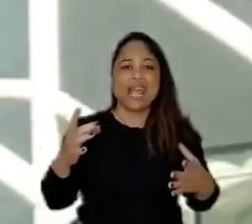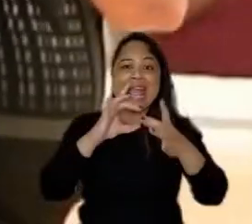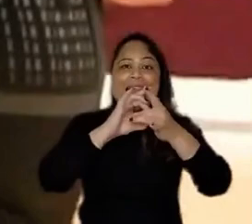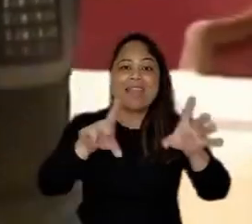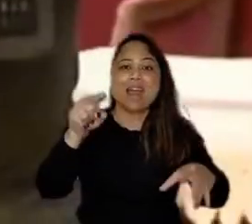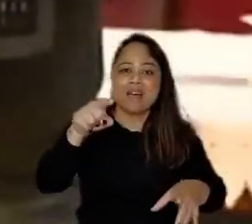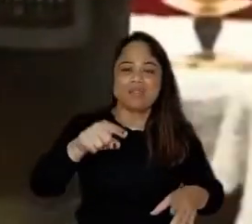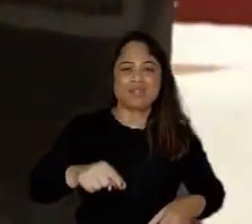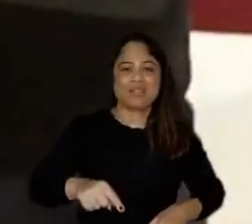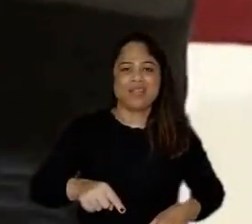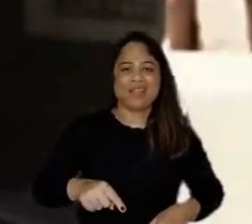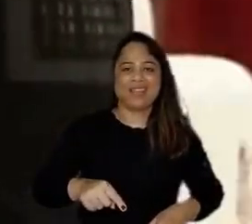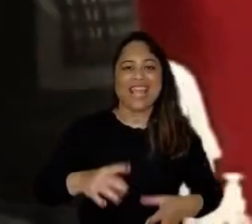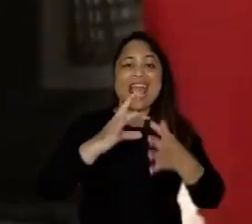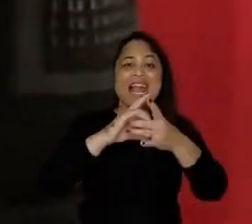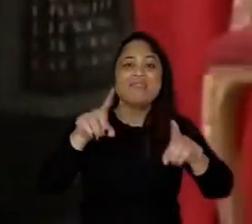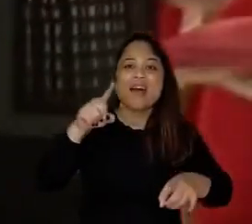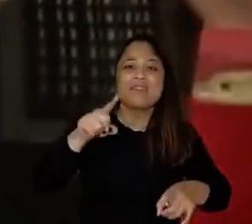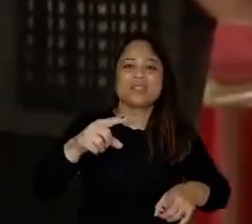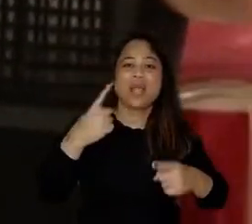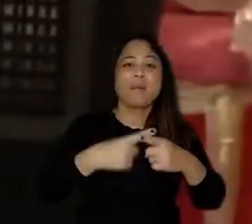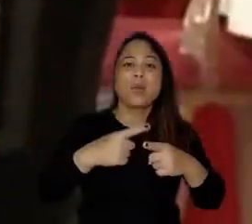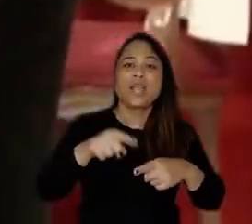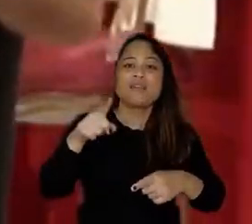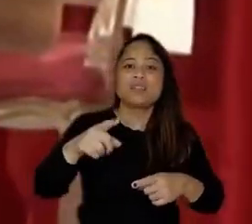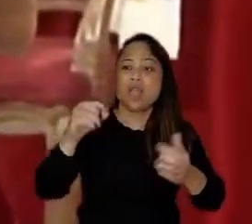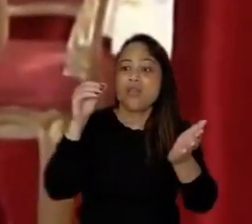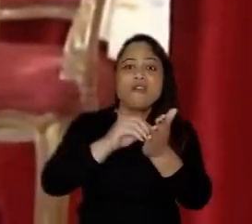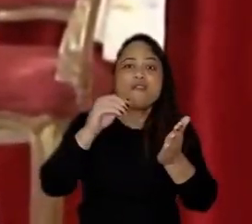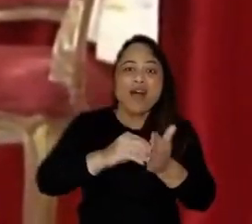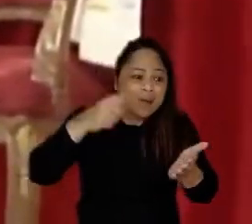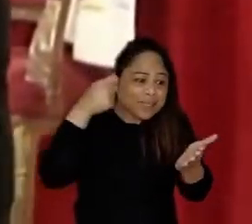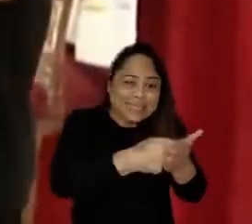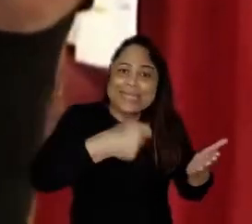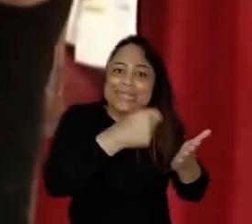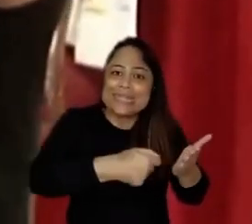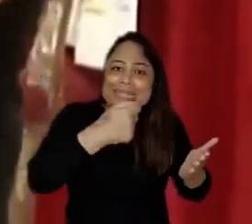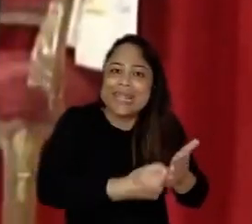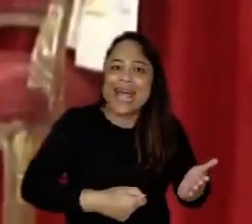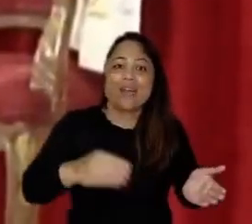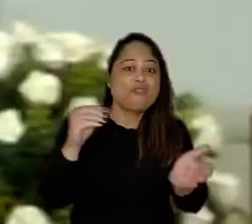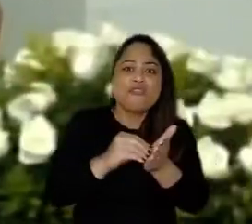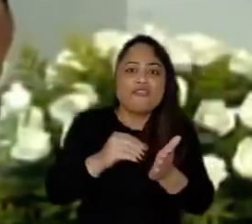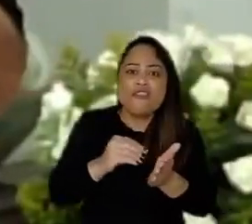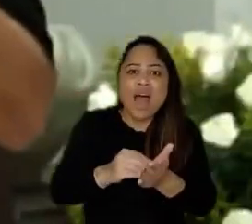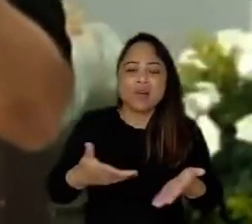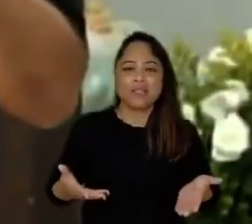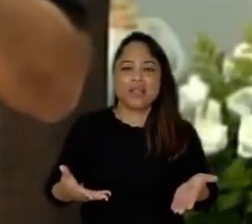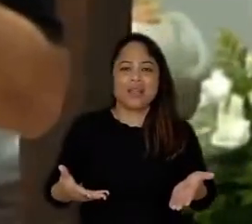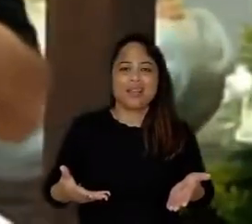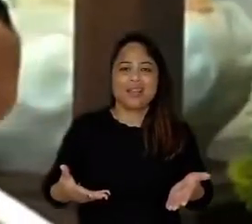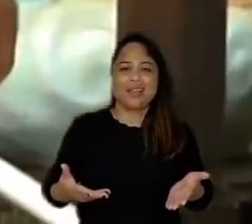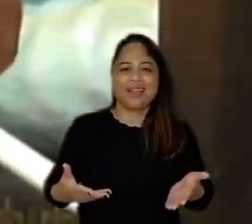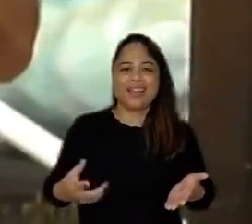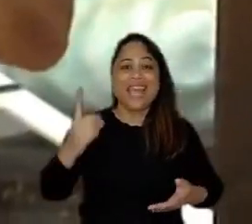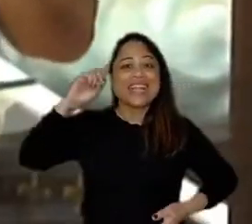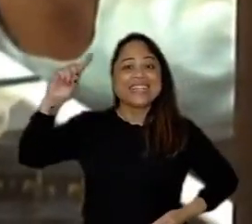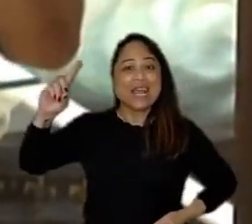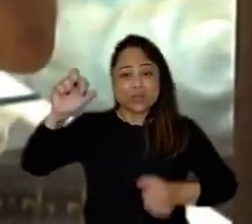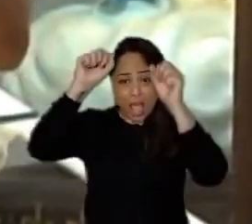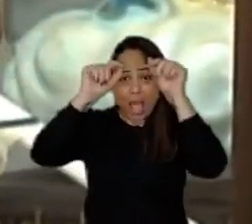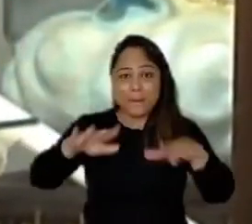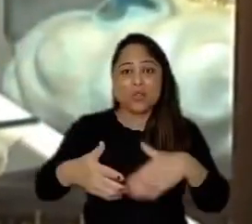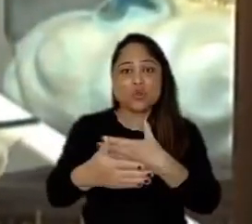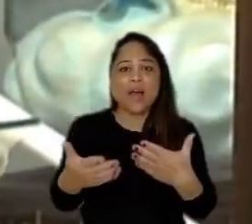aleluia, da sua inconstância, diga aleluia, da sua claudicação, diga aleluia. Porque